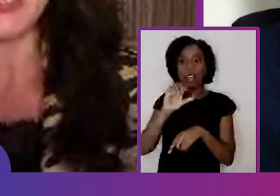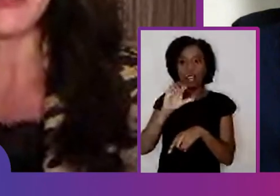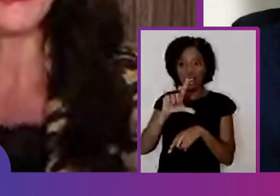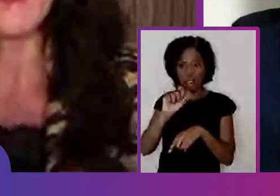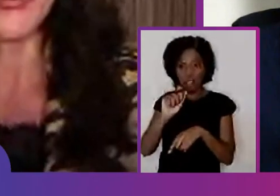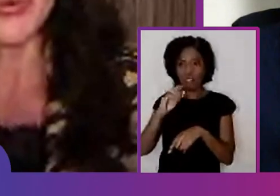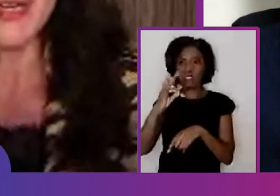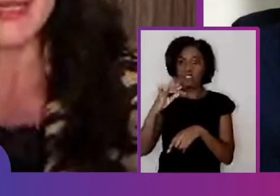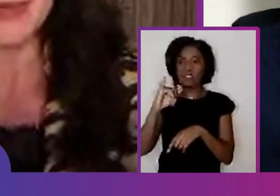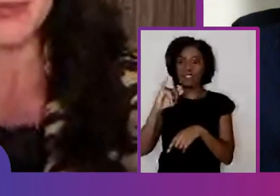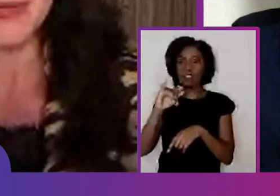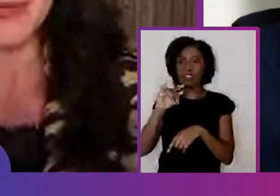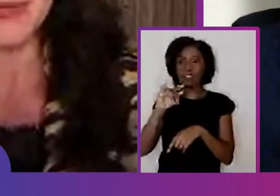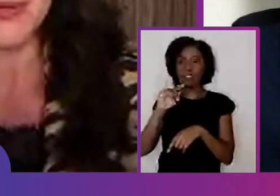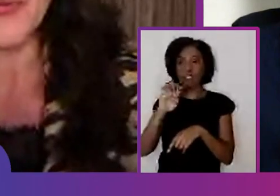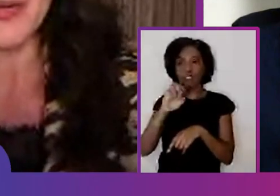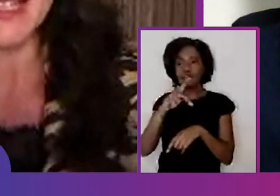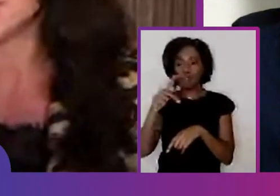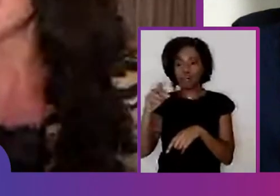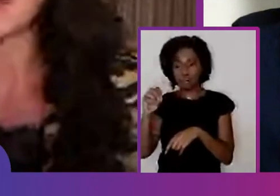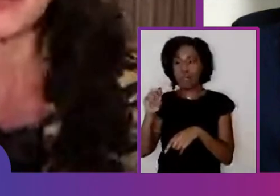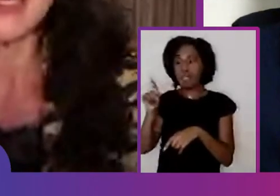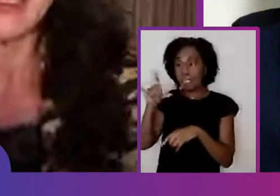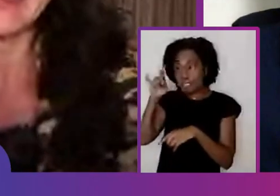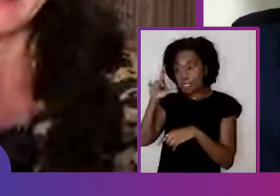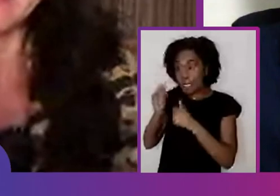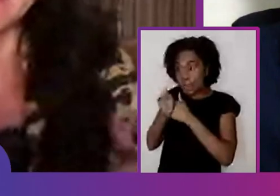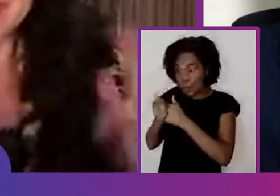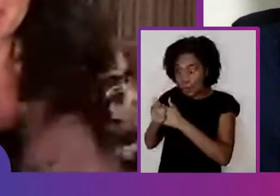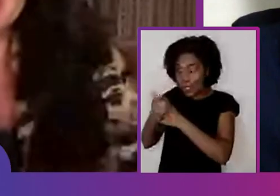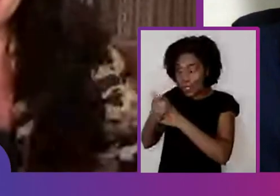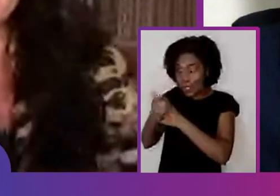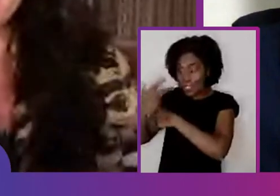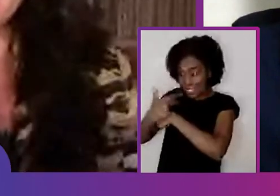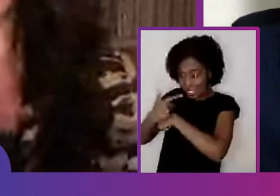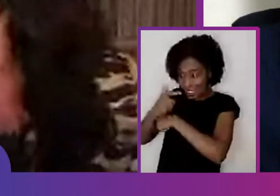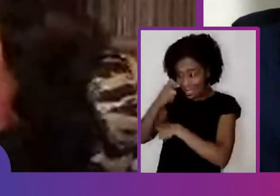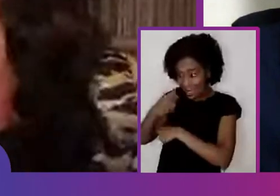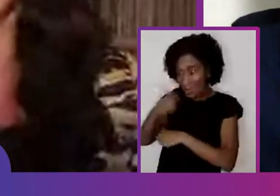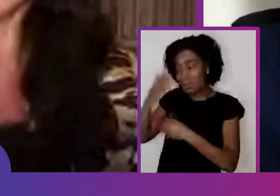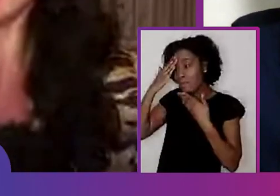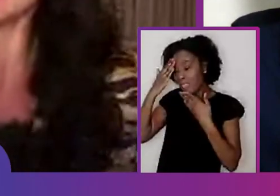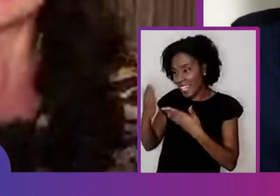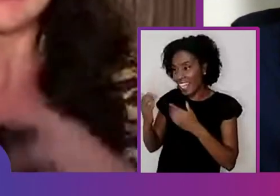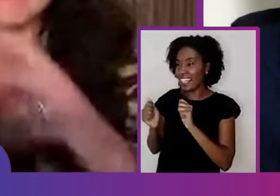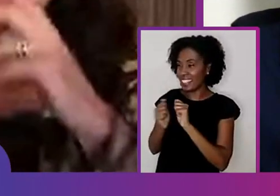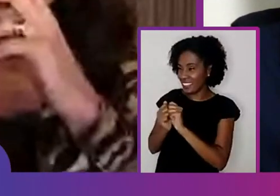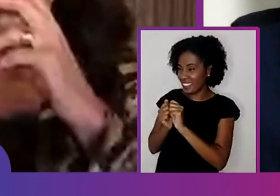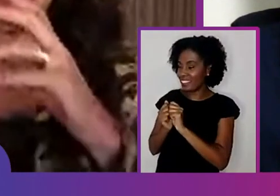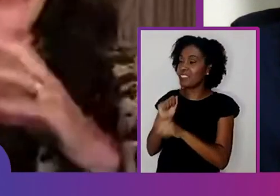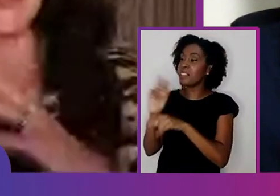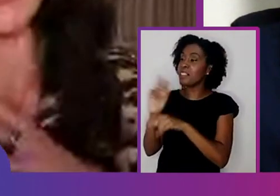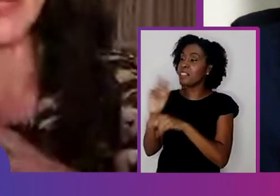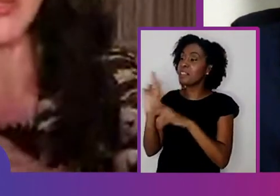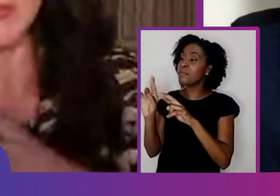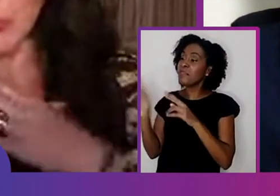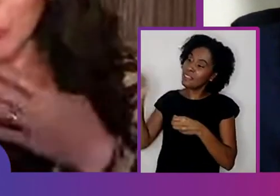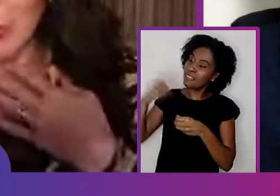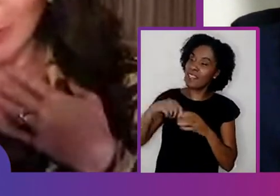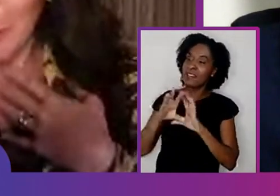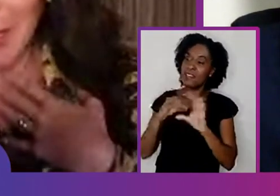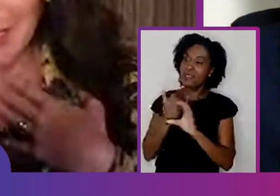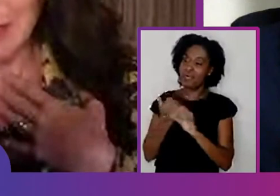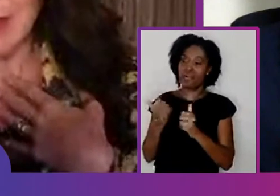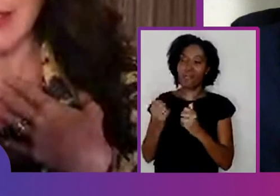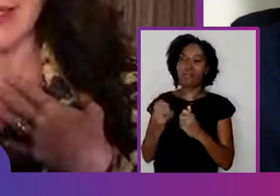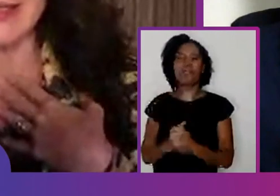do Teatro Bradesco, muito obrigada pela companhia no momento e espero que você venha para cá. Carla, eu queria falar com você de um